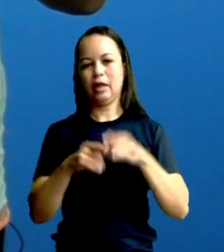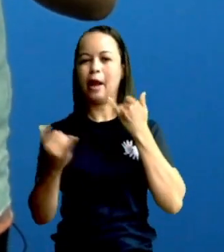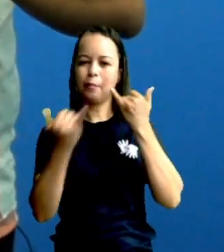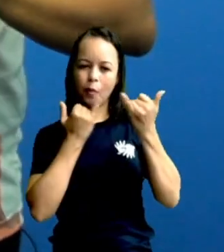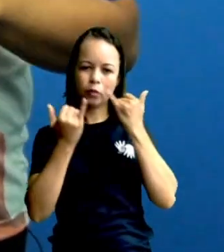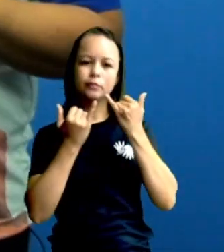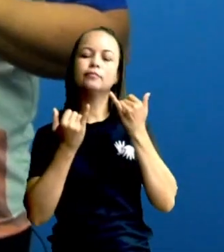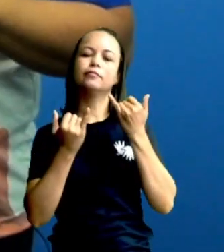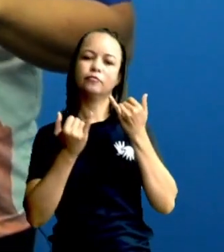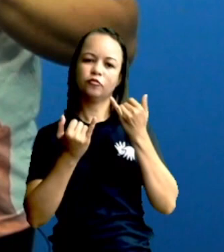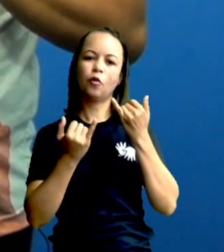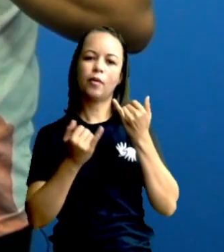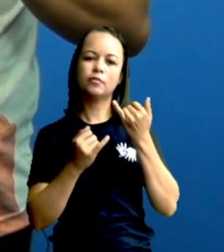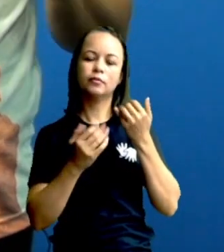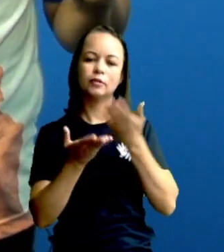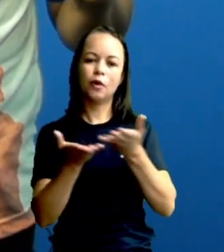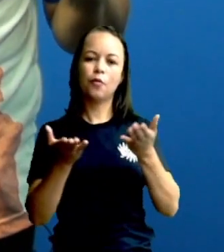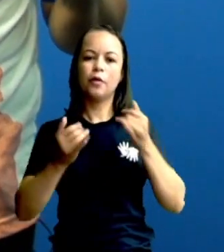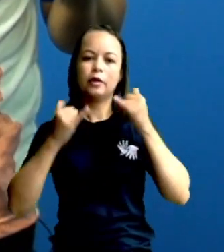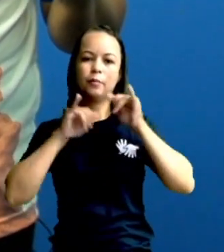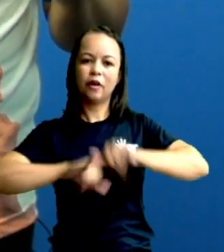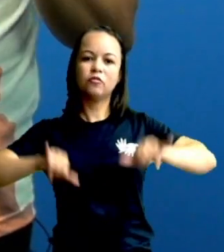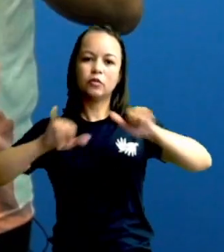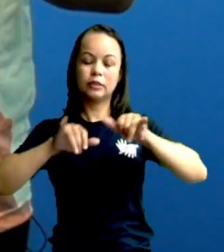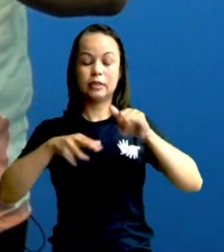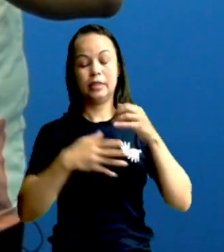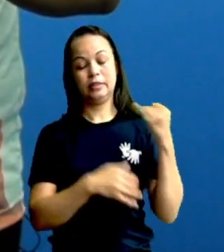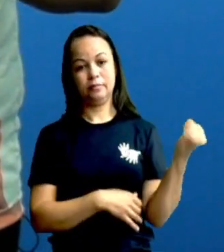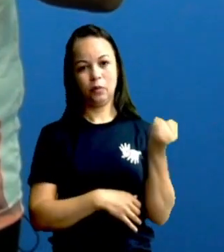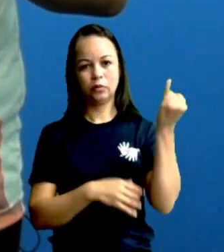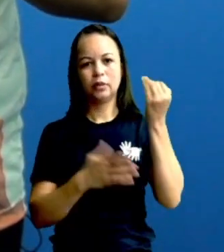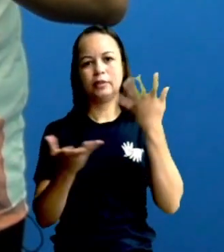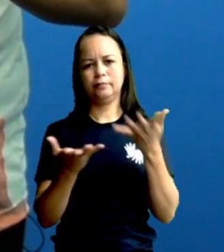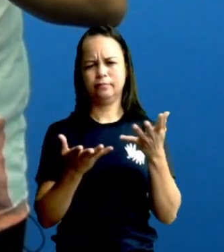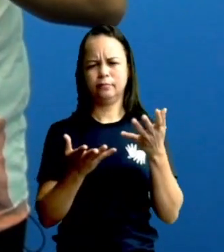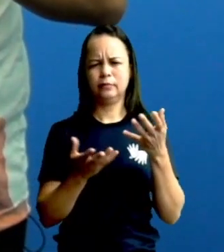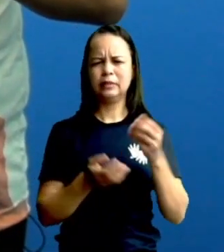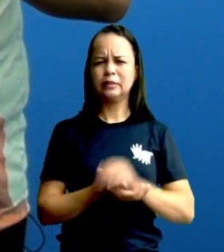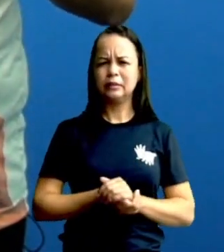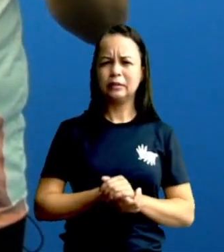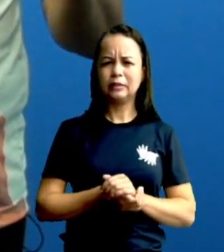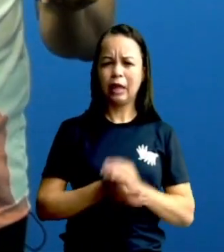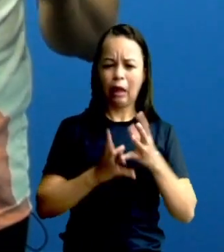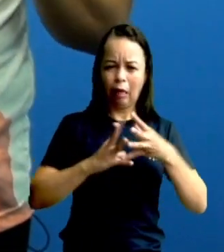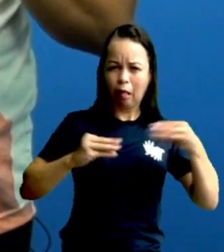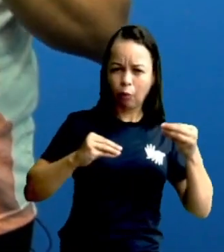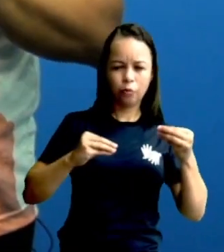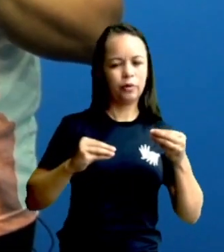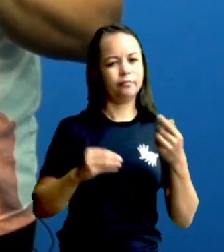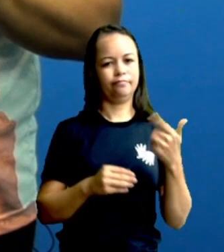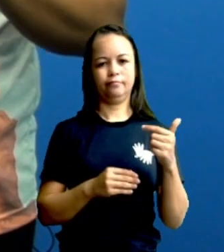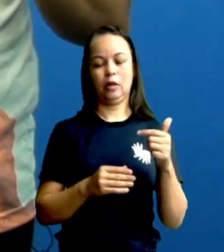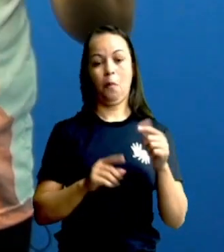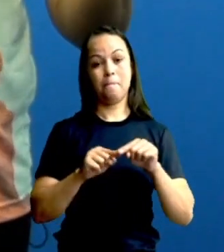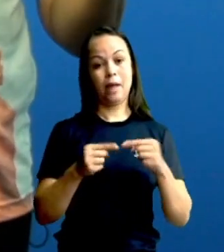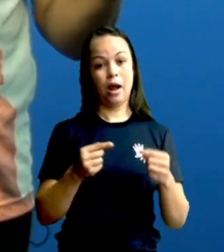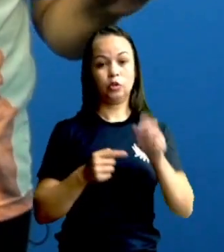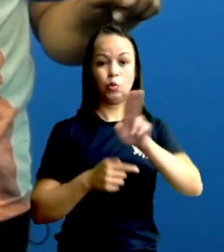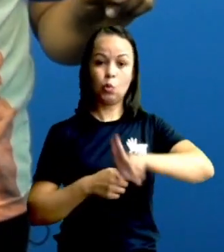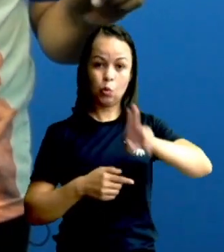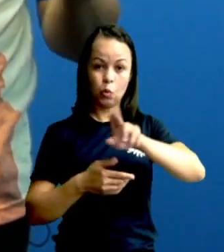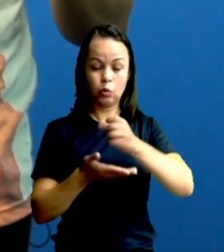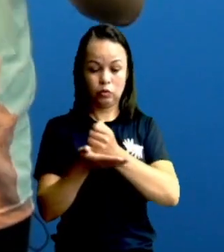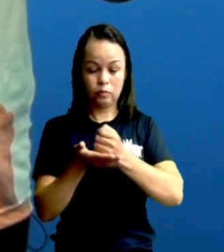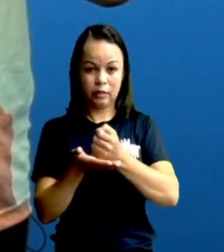é importantíssima. Tem cura? Não tem cura. Mas tem, com certeza, o uso de medicamentos, tanto no